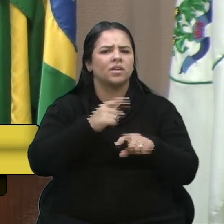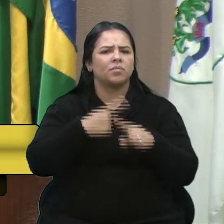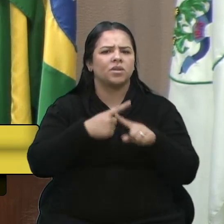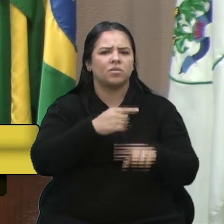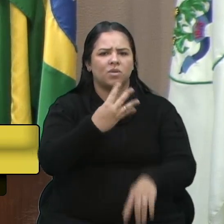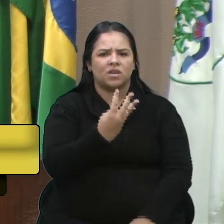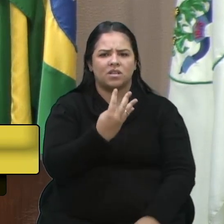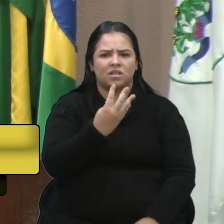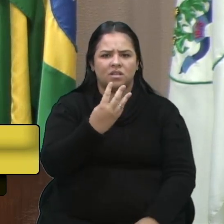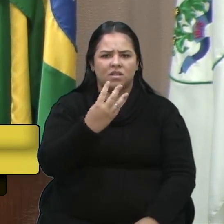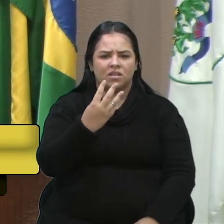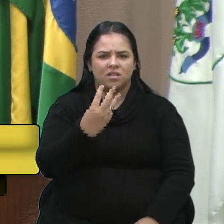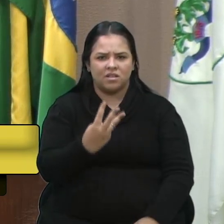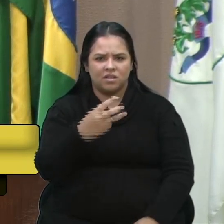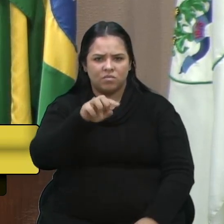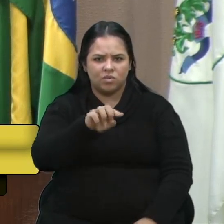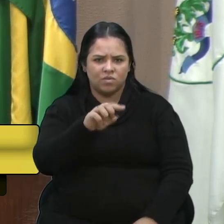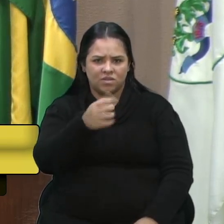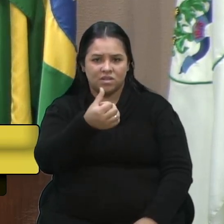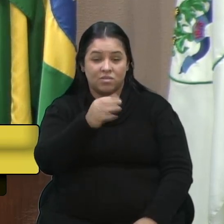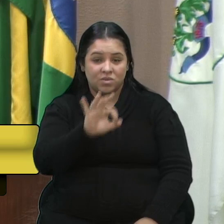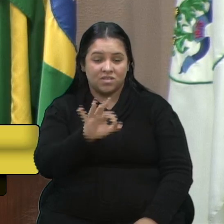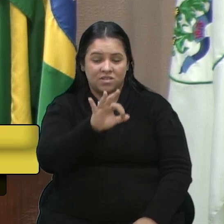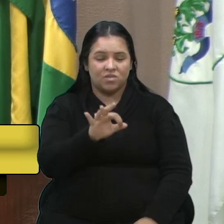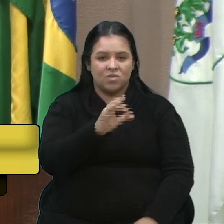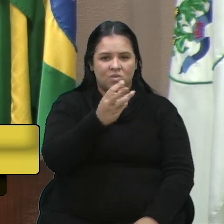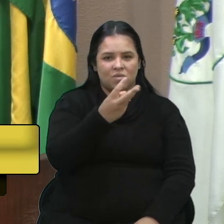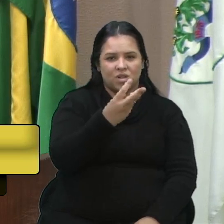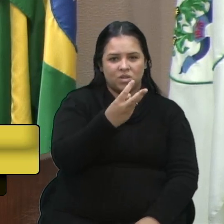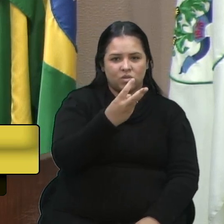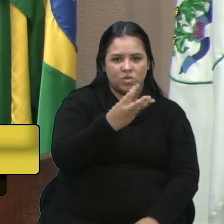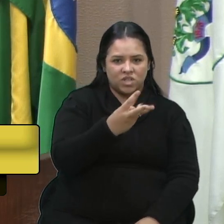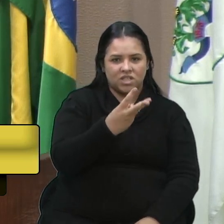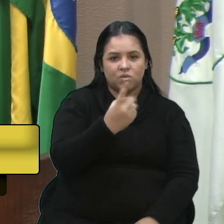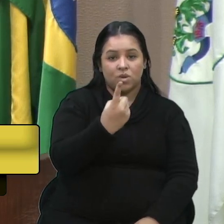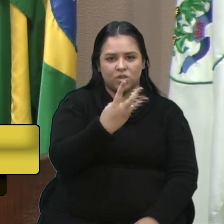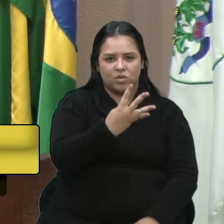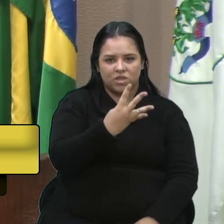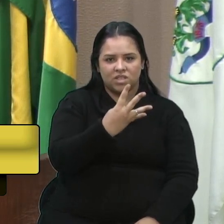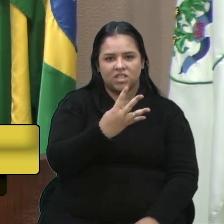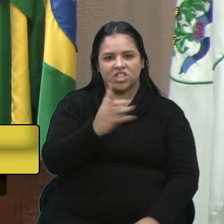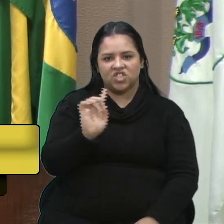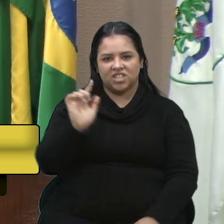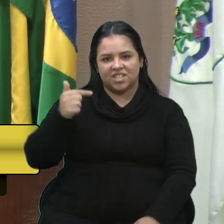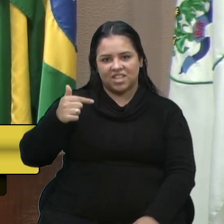dos jovens entre 14 e 17 anos estão desempregados?